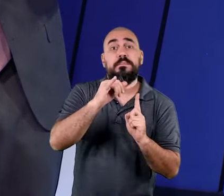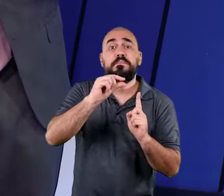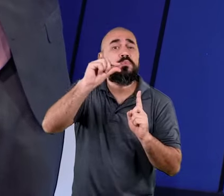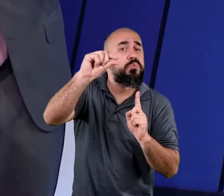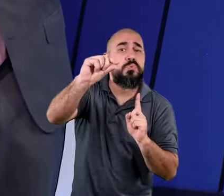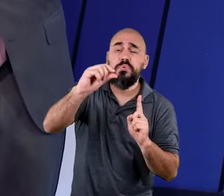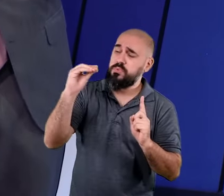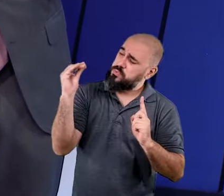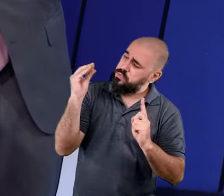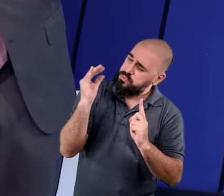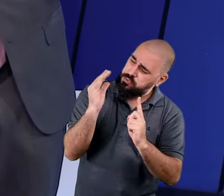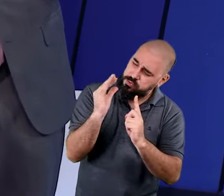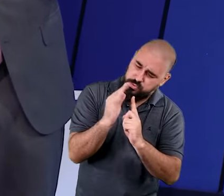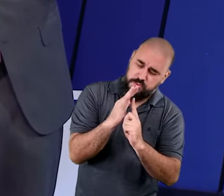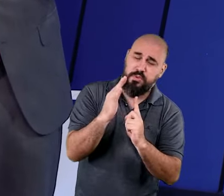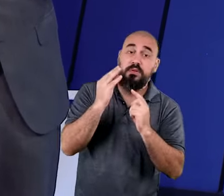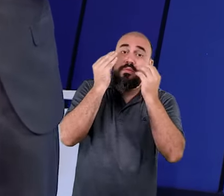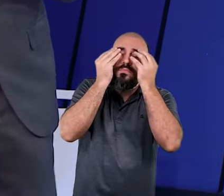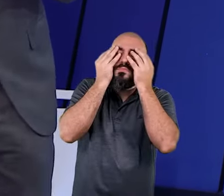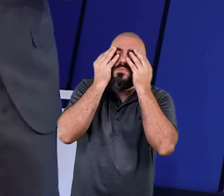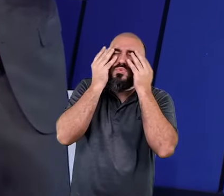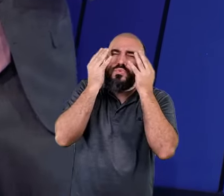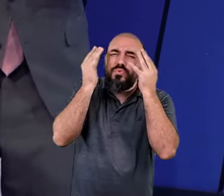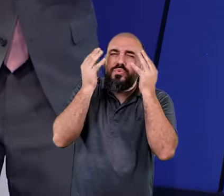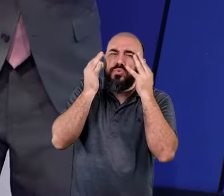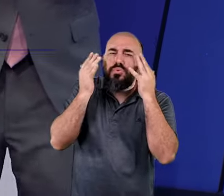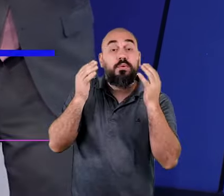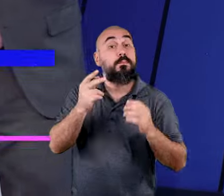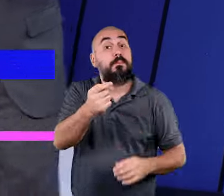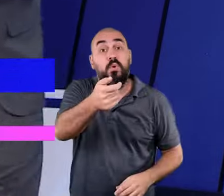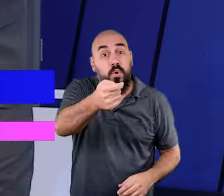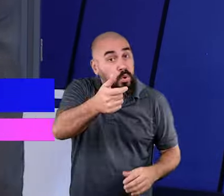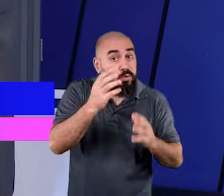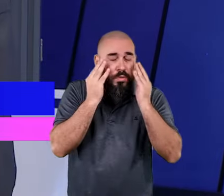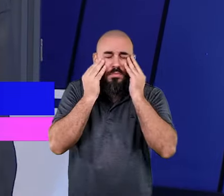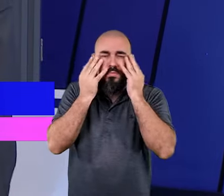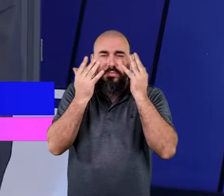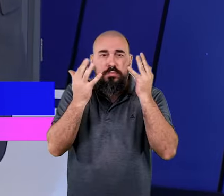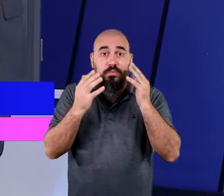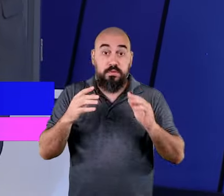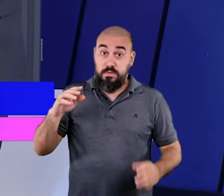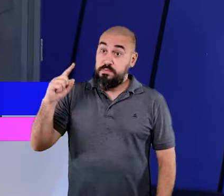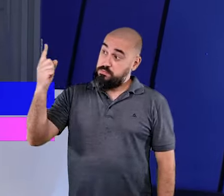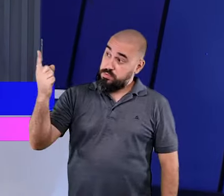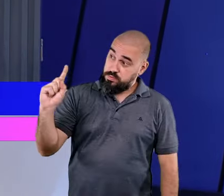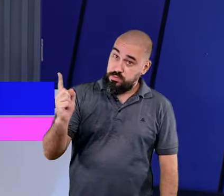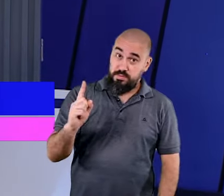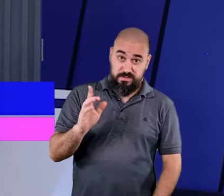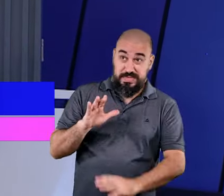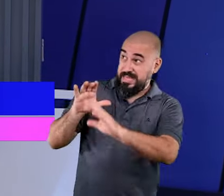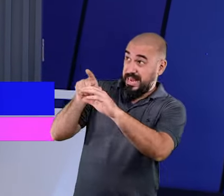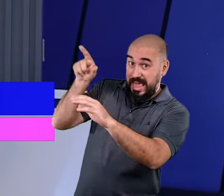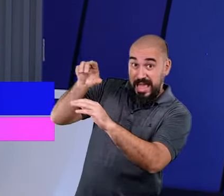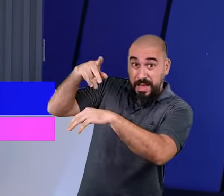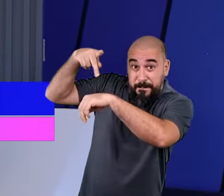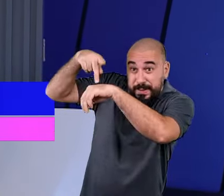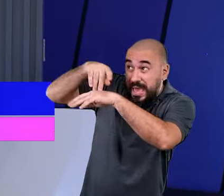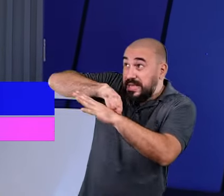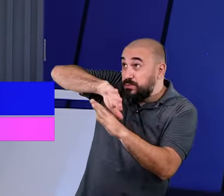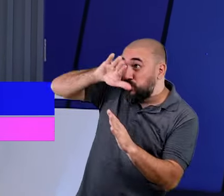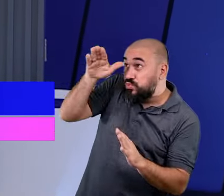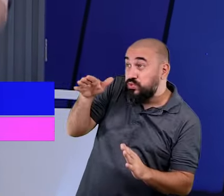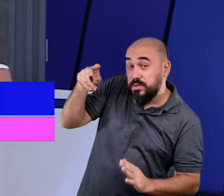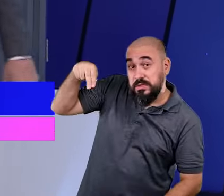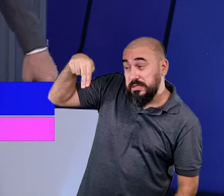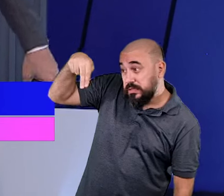pequena que ficou no rosto de Moisés. E quando ele estava descendo para encontrar-se com o povo, as pessoas olhavam